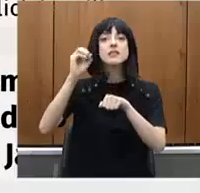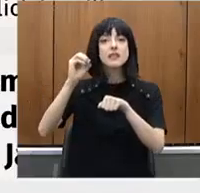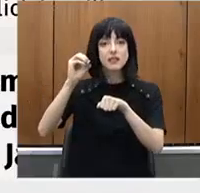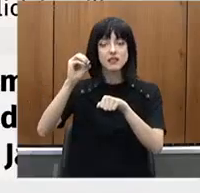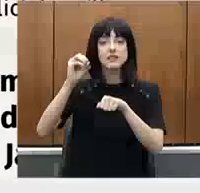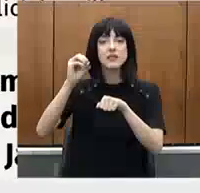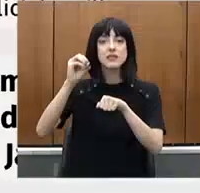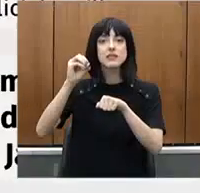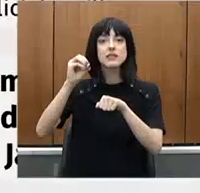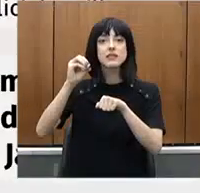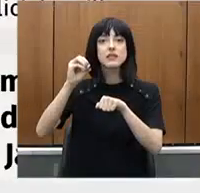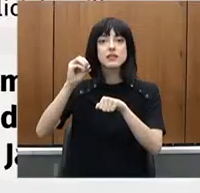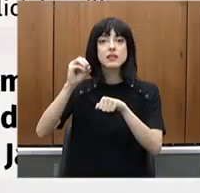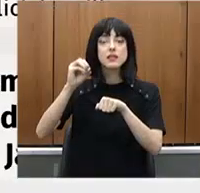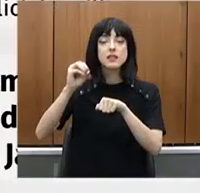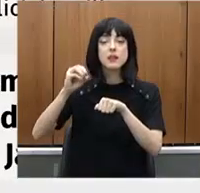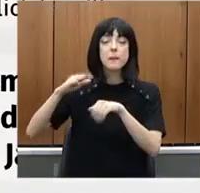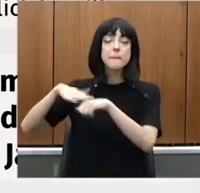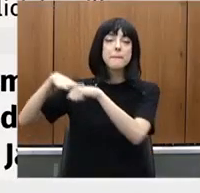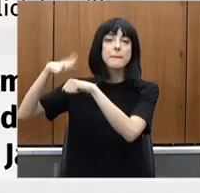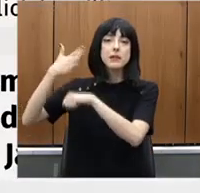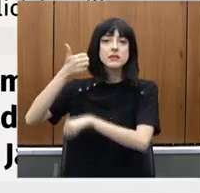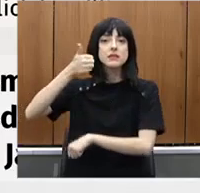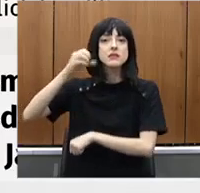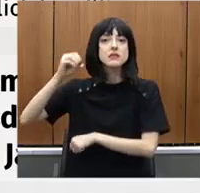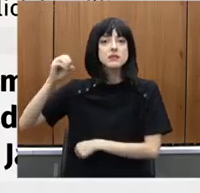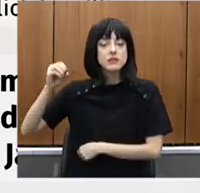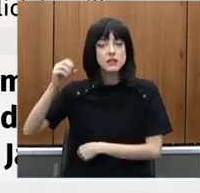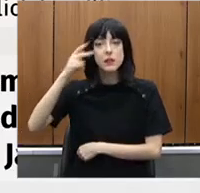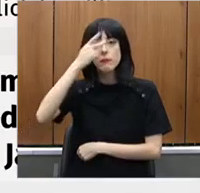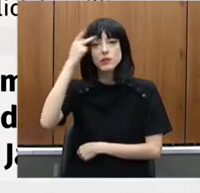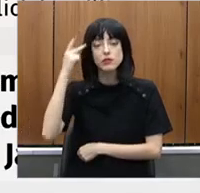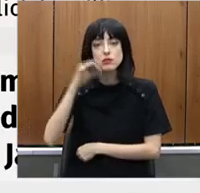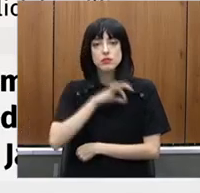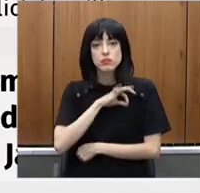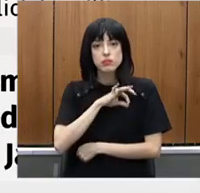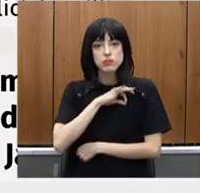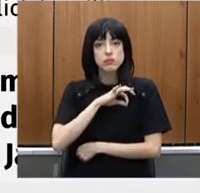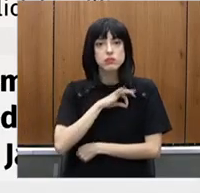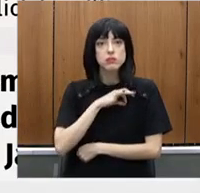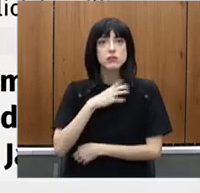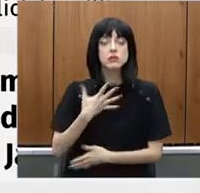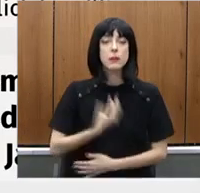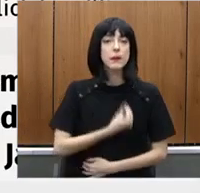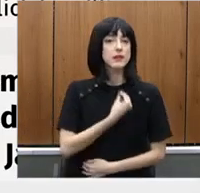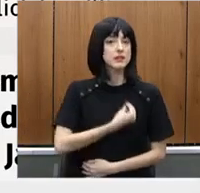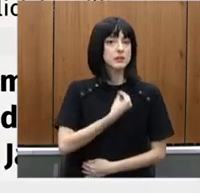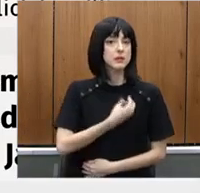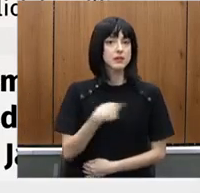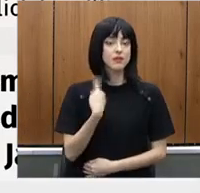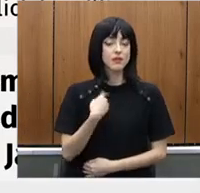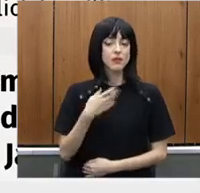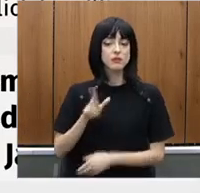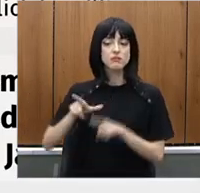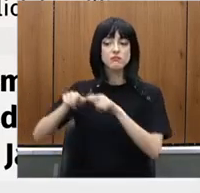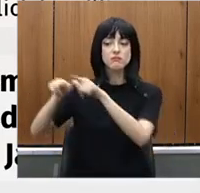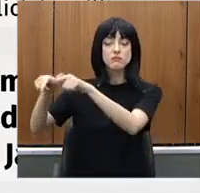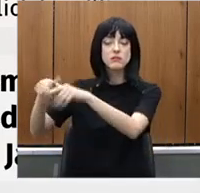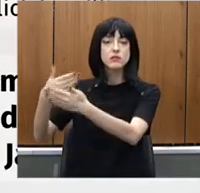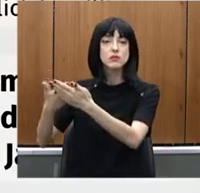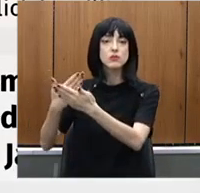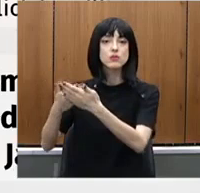sem policiais com viés social né então foi uma vantagem uma viagem de estudos ao Japão é já foram retornaram